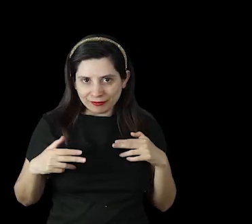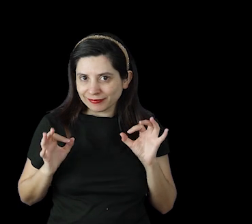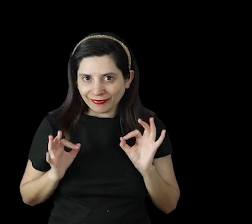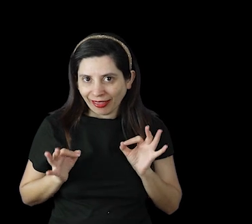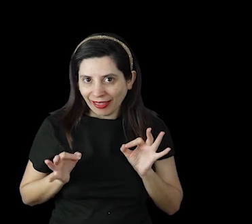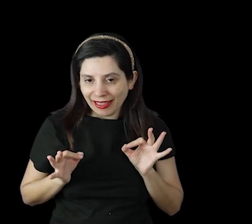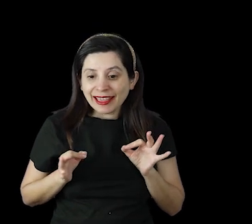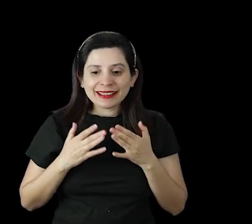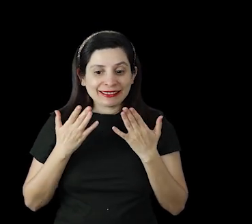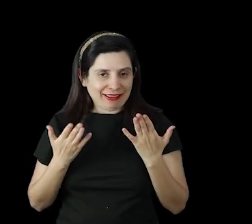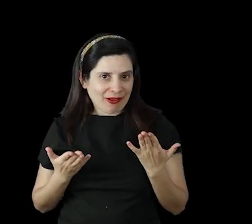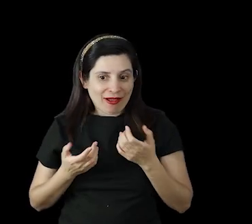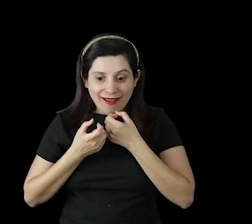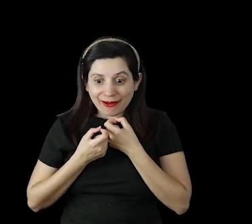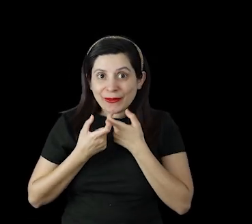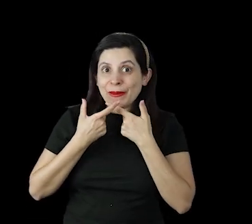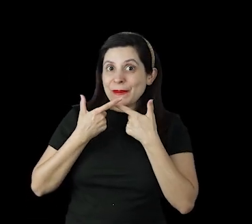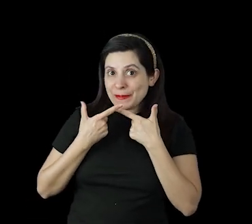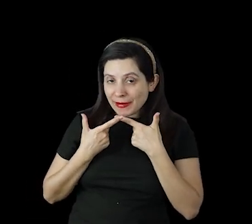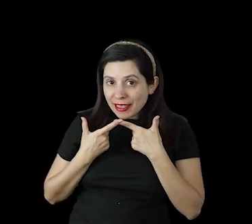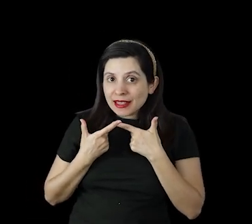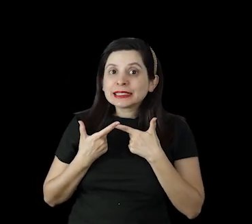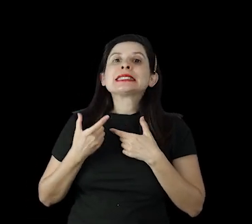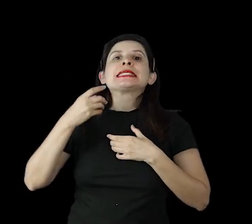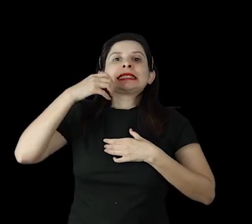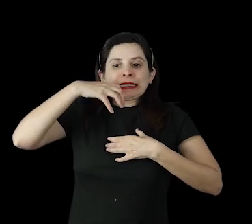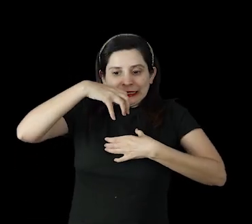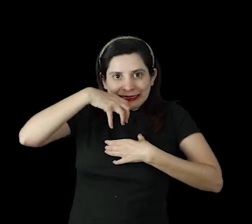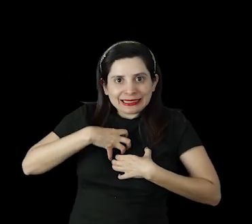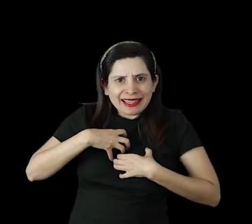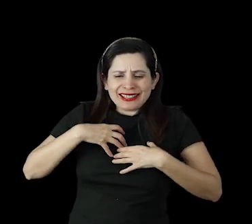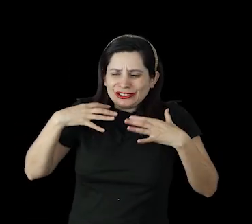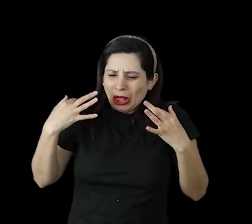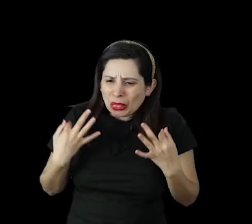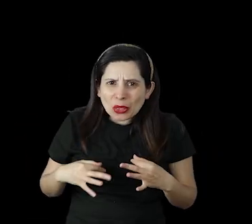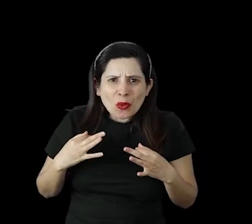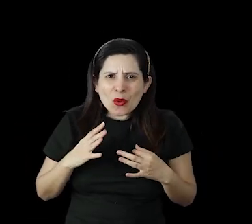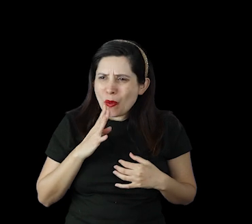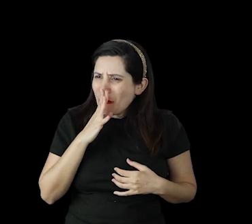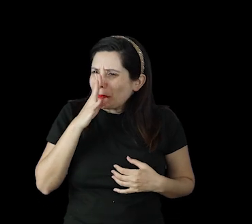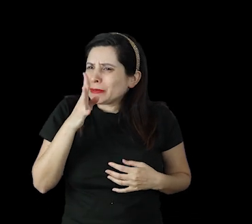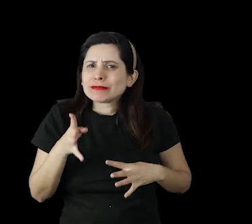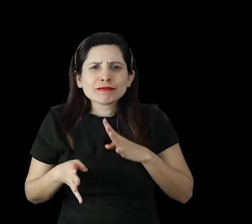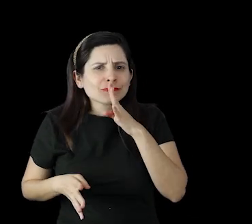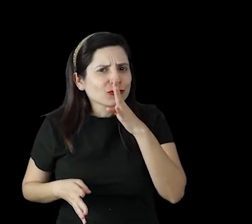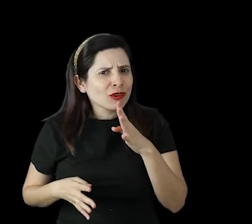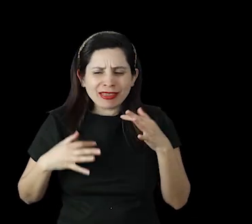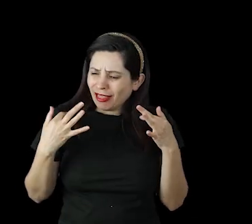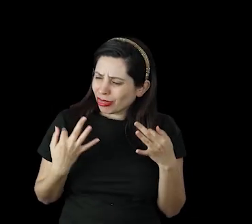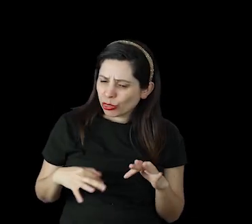né. Tanto que a comédia, ela vem muito da dor também, né, e vem do absurdo, da dor, então a gente